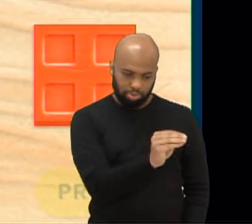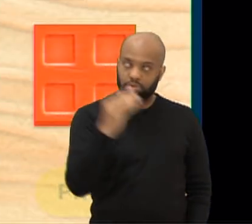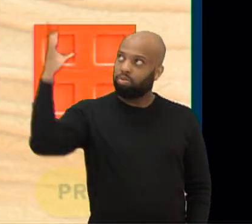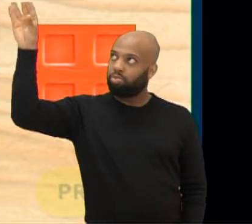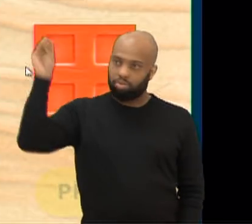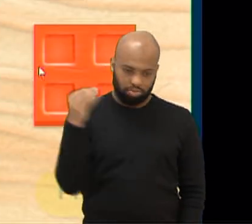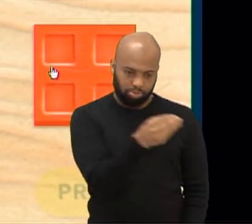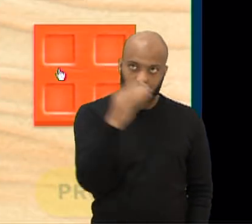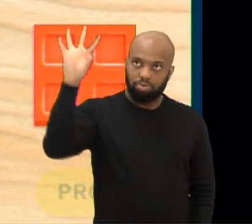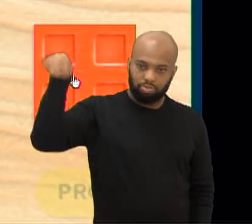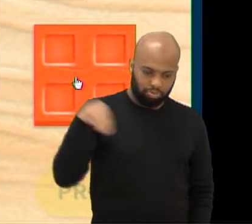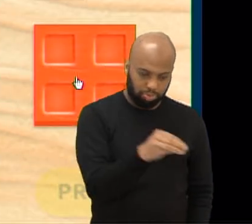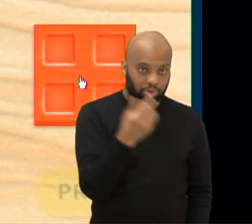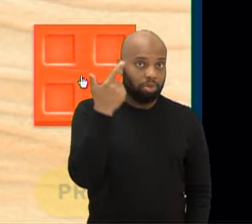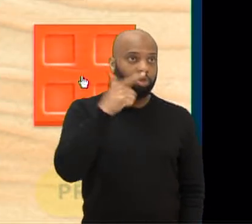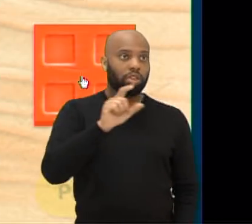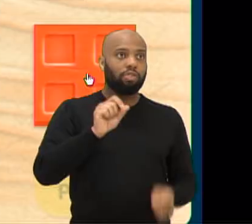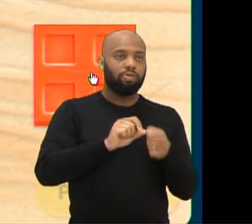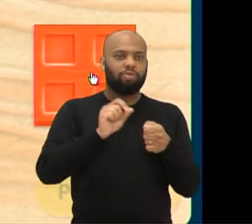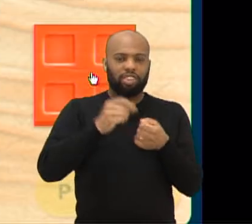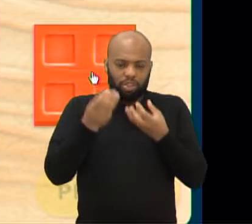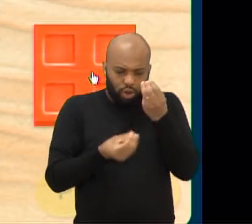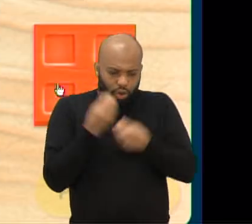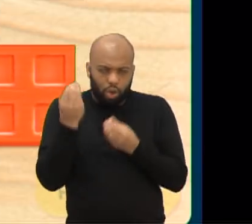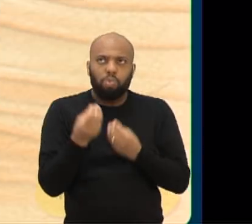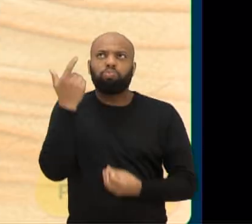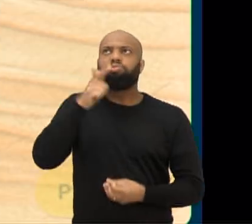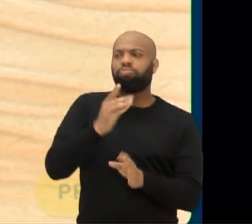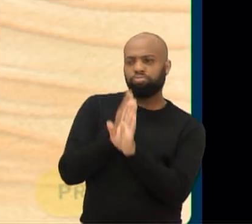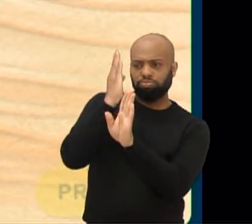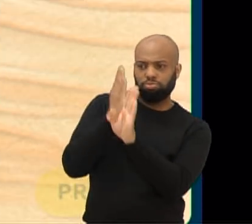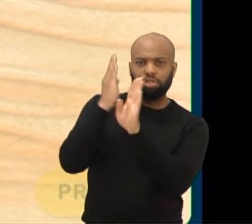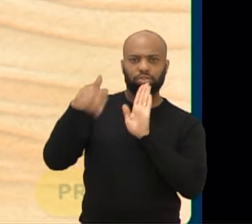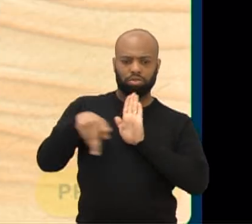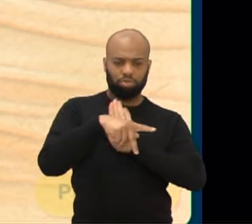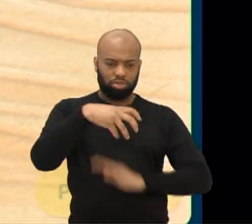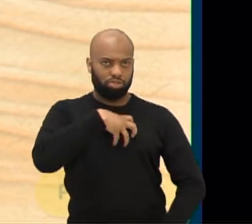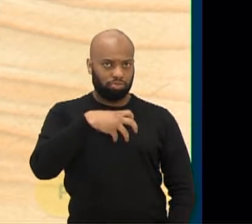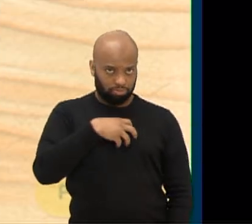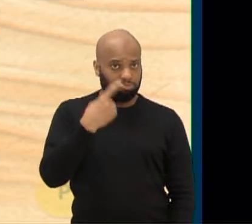você identificar o fluxo da montagem.